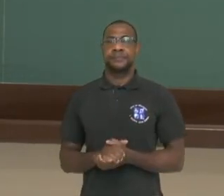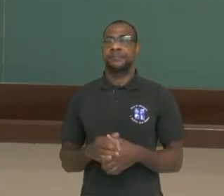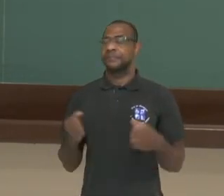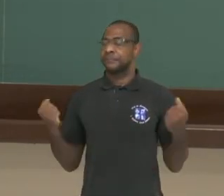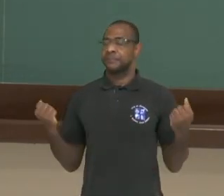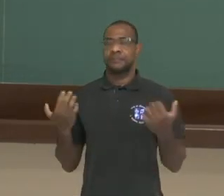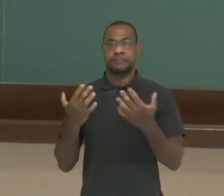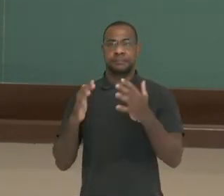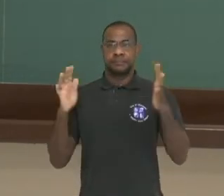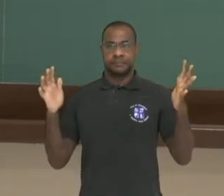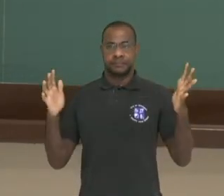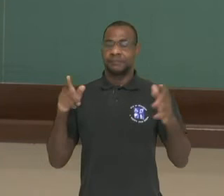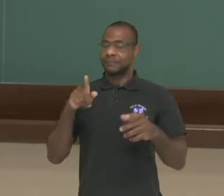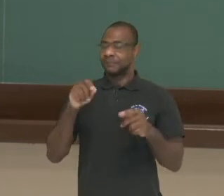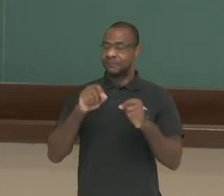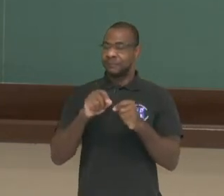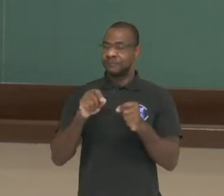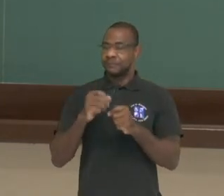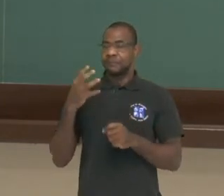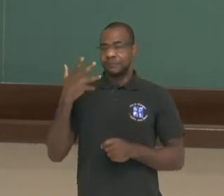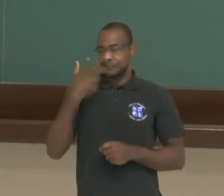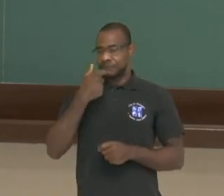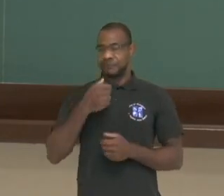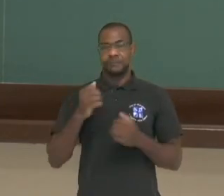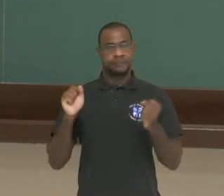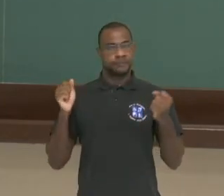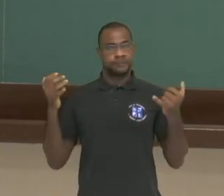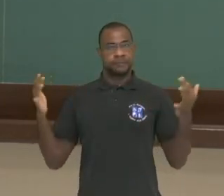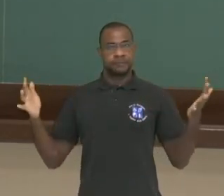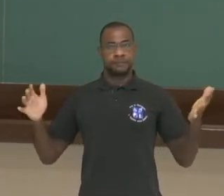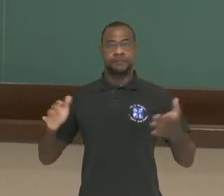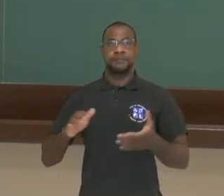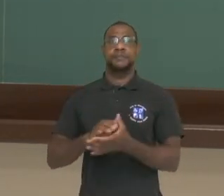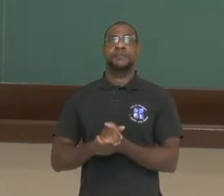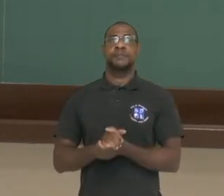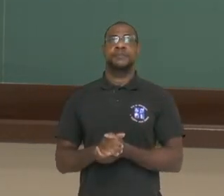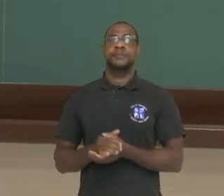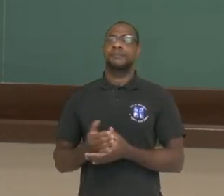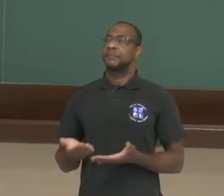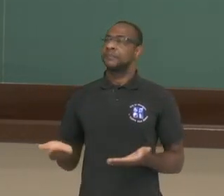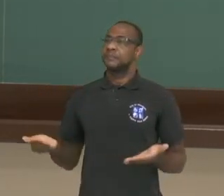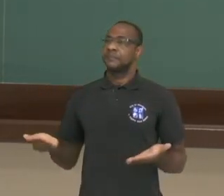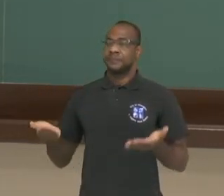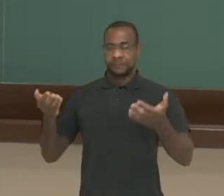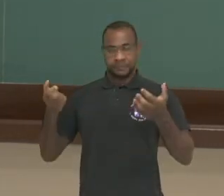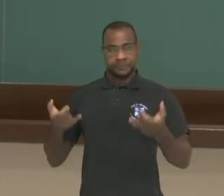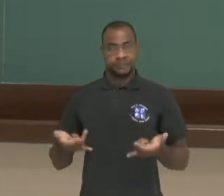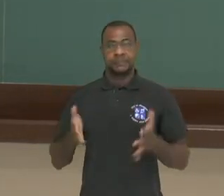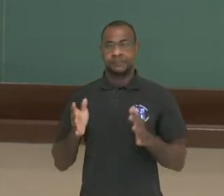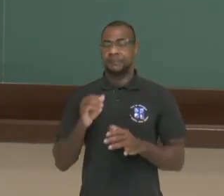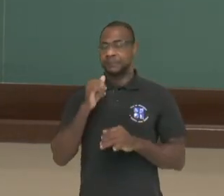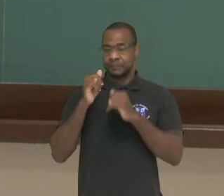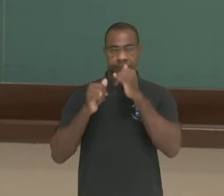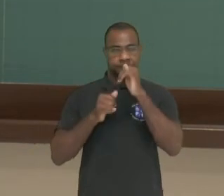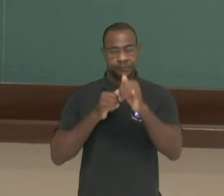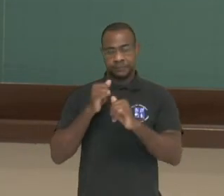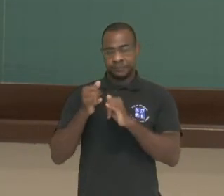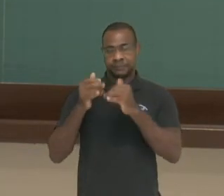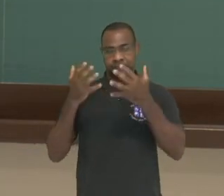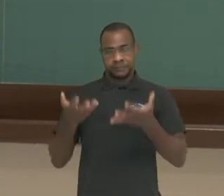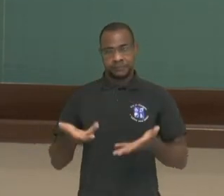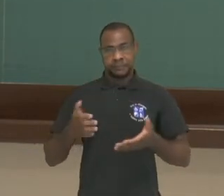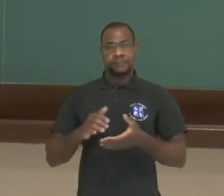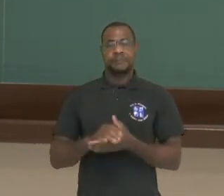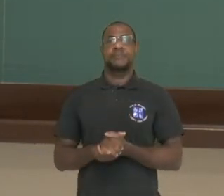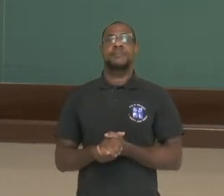Parabéns, eu sei que você fez bonitinho, parabéns pela sua dedicação. Bora lá então. Falando eletricidade, corrente elétrica e